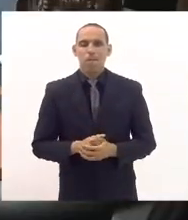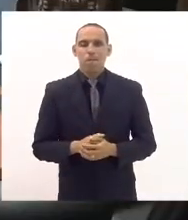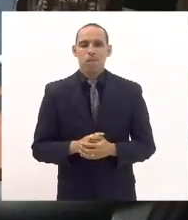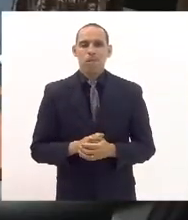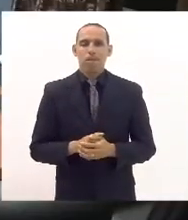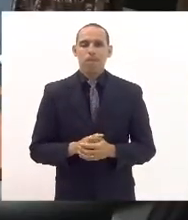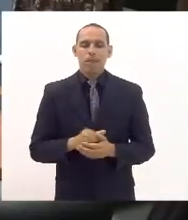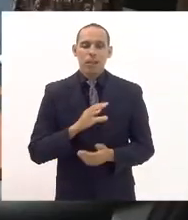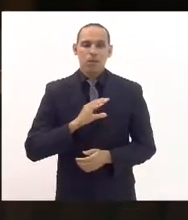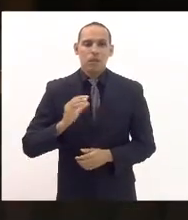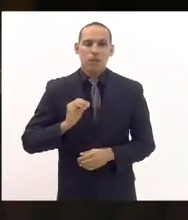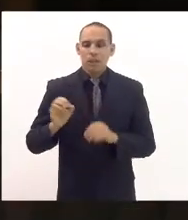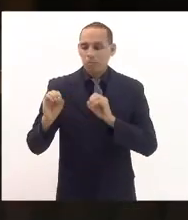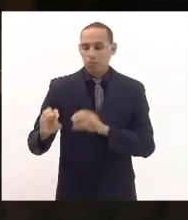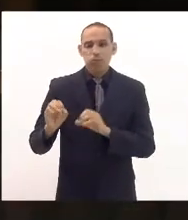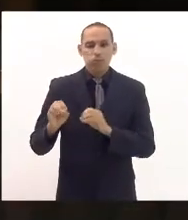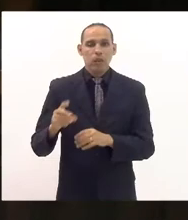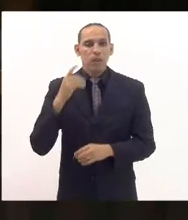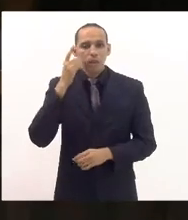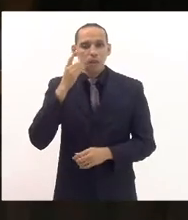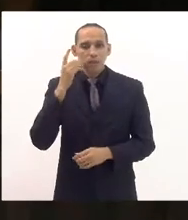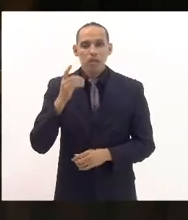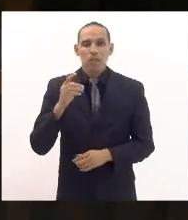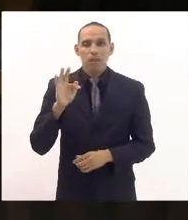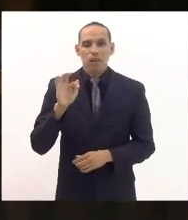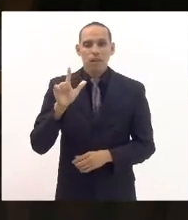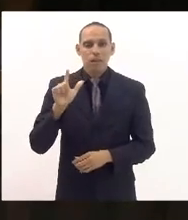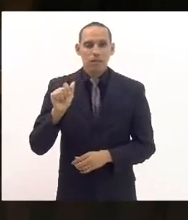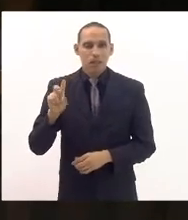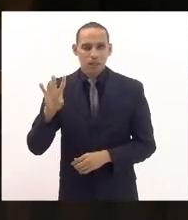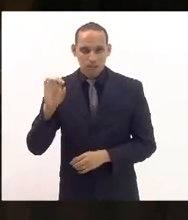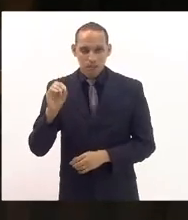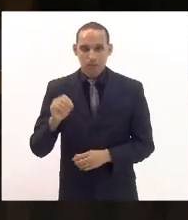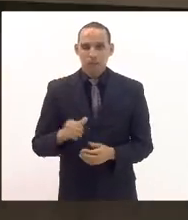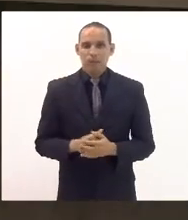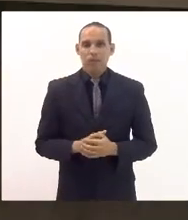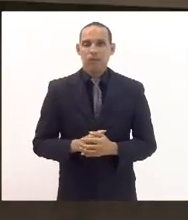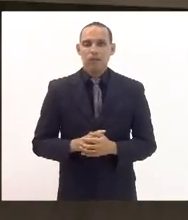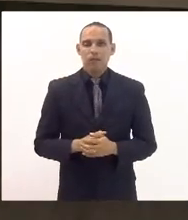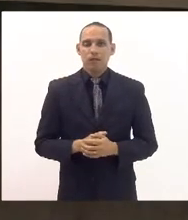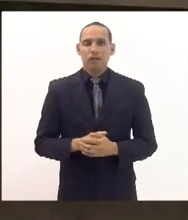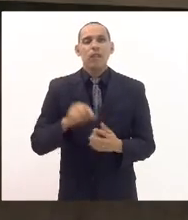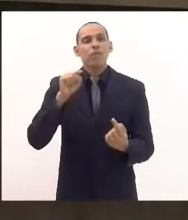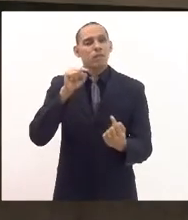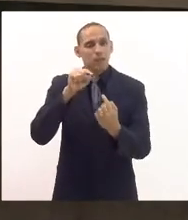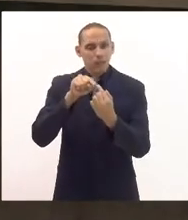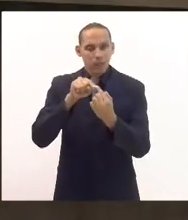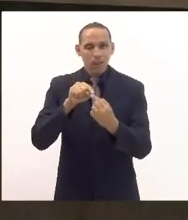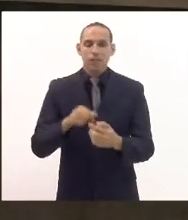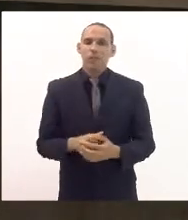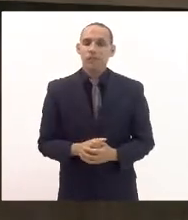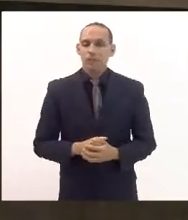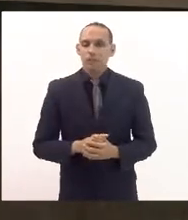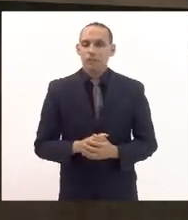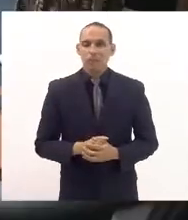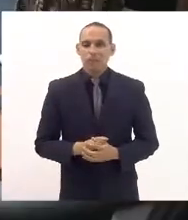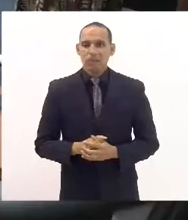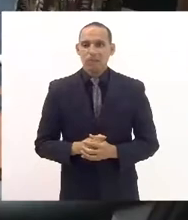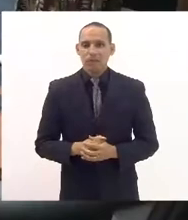pela comissão de educação Deputado Flávio serafini parecer favorável